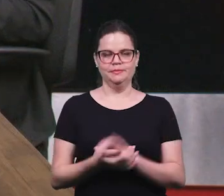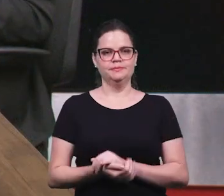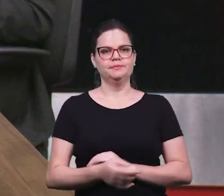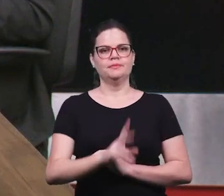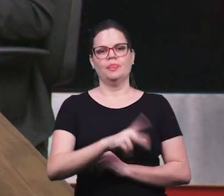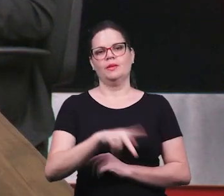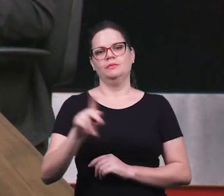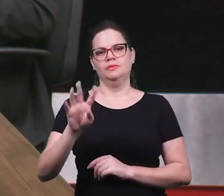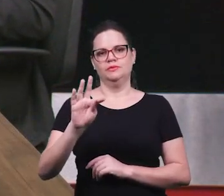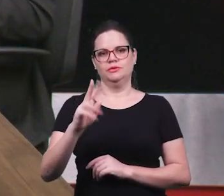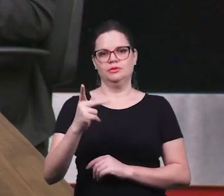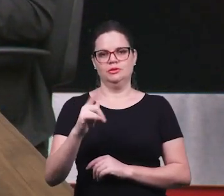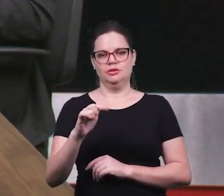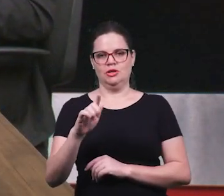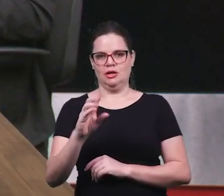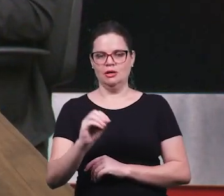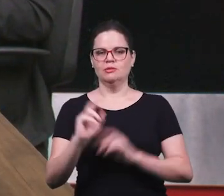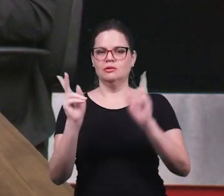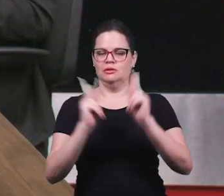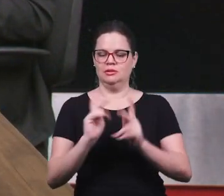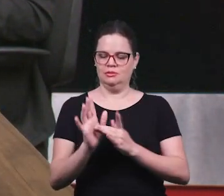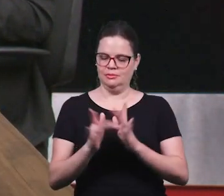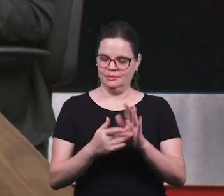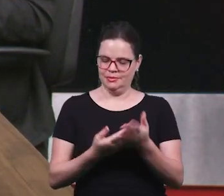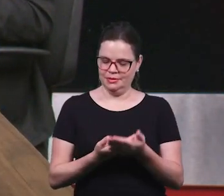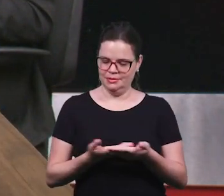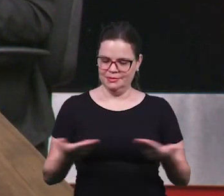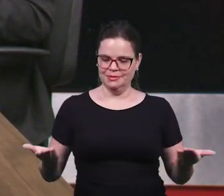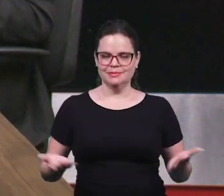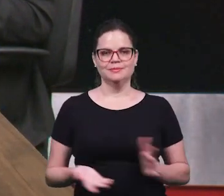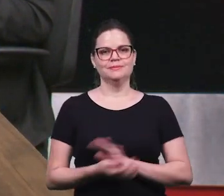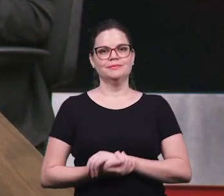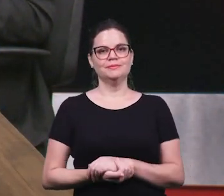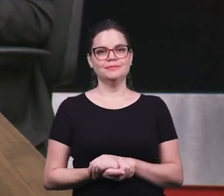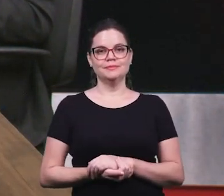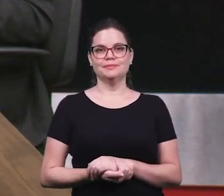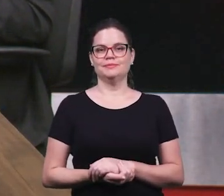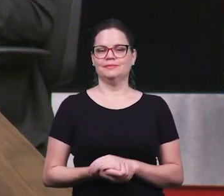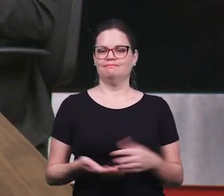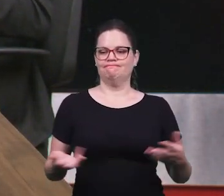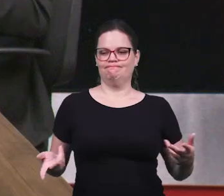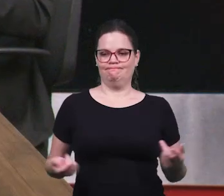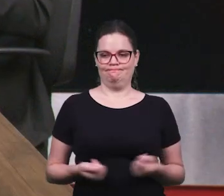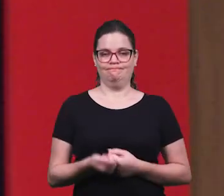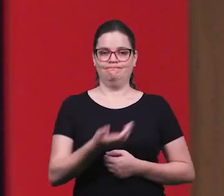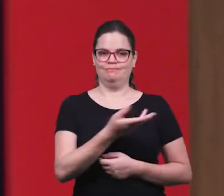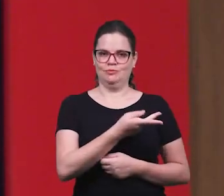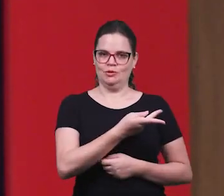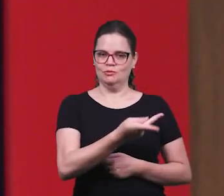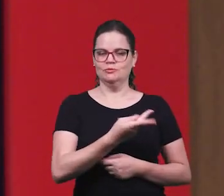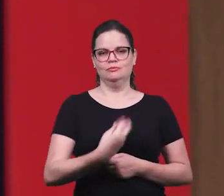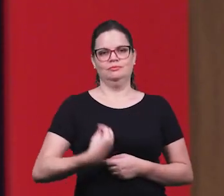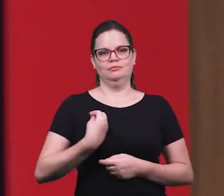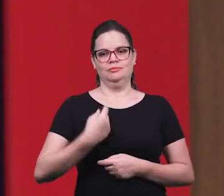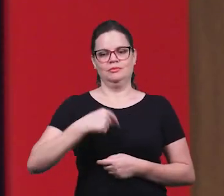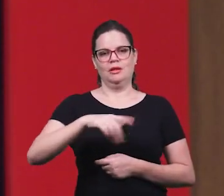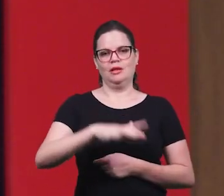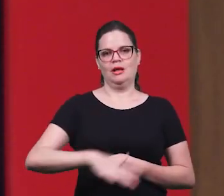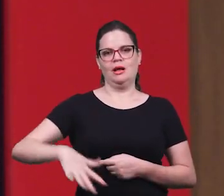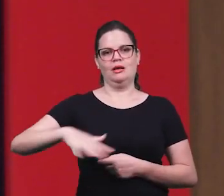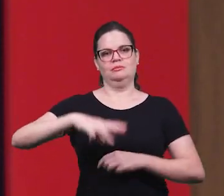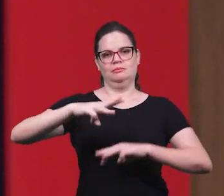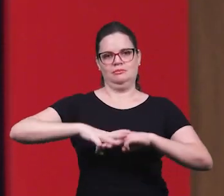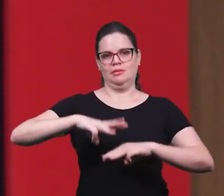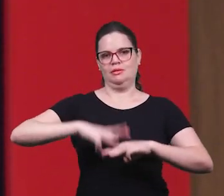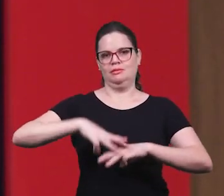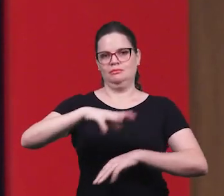bem. Professor Tiago Costa, a paz do Senhor. Paz do Senhor, todos os irmãos. Né? Maravilha. Os irmãos aqui que estão aqui presentes são da área